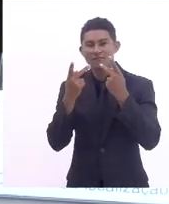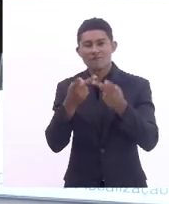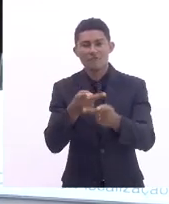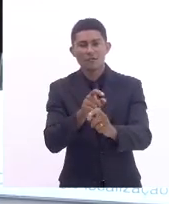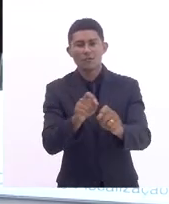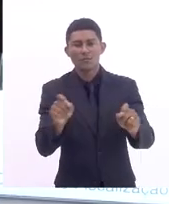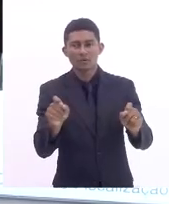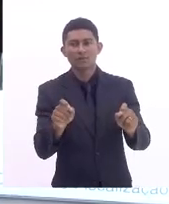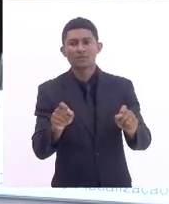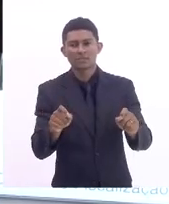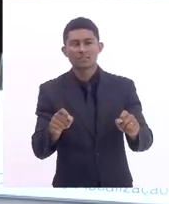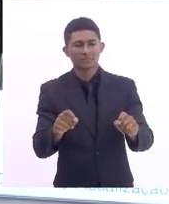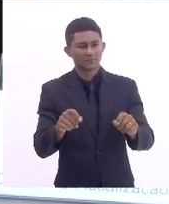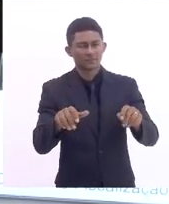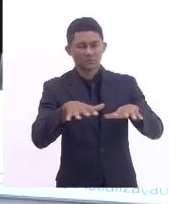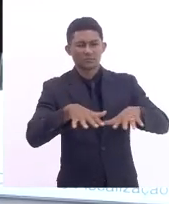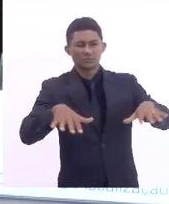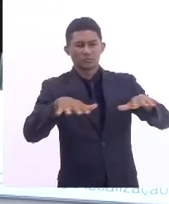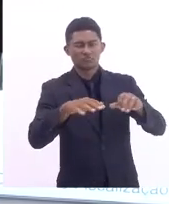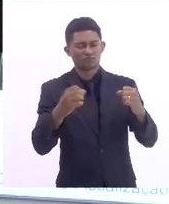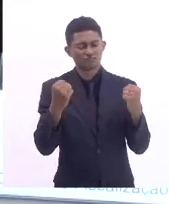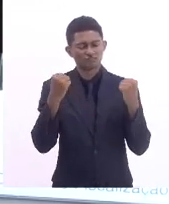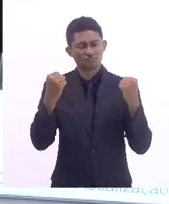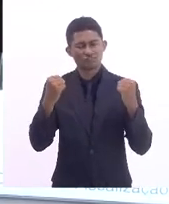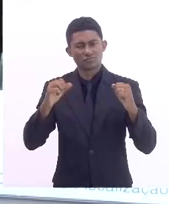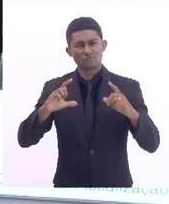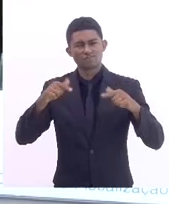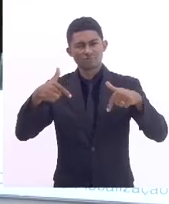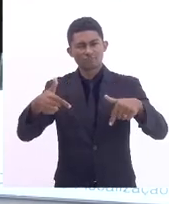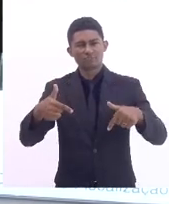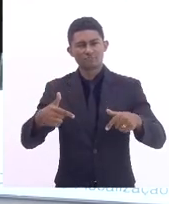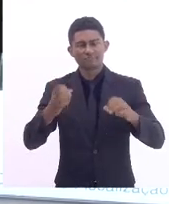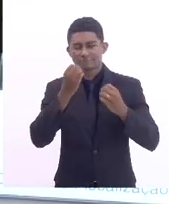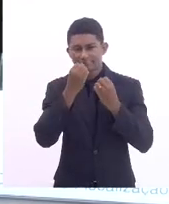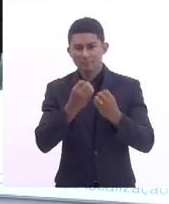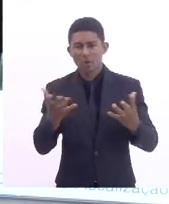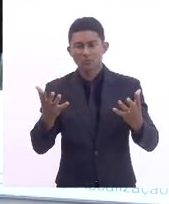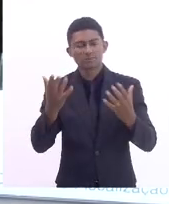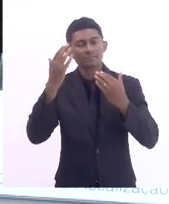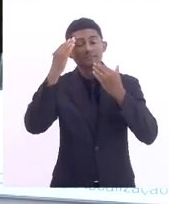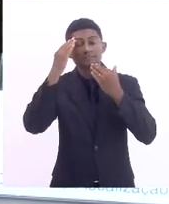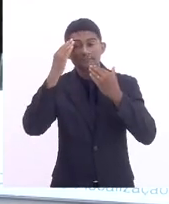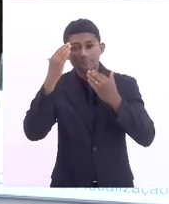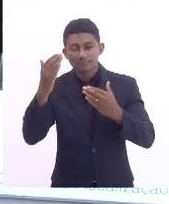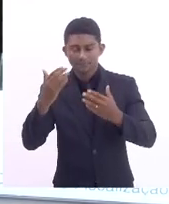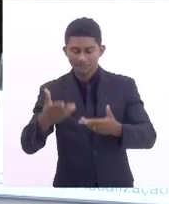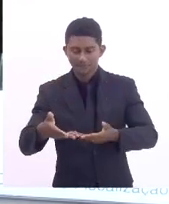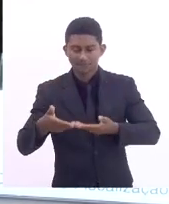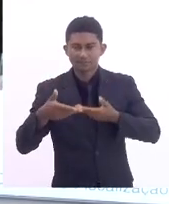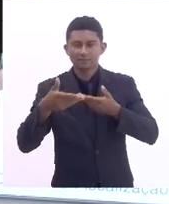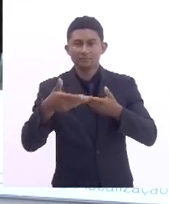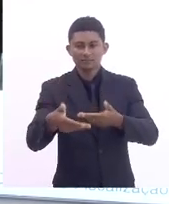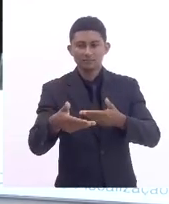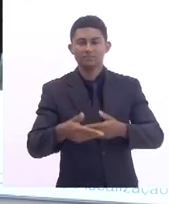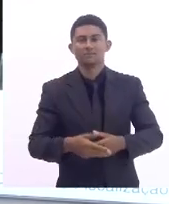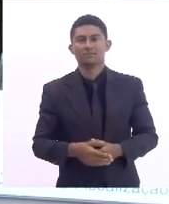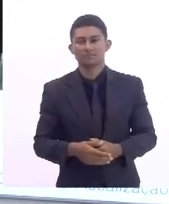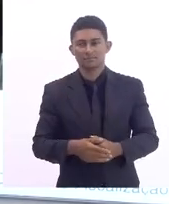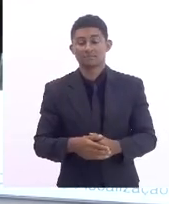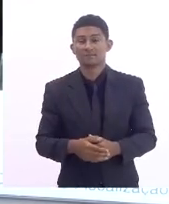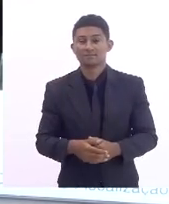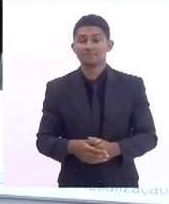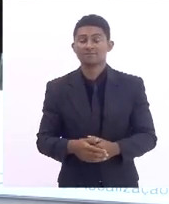vai para mais é um povo aguerrido um povo muito bom então muito obrigado agradeço o convite e